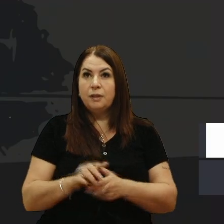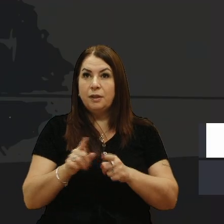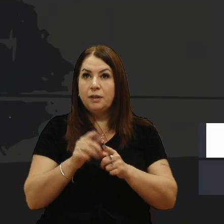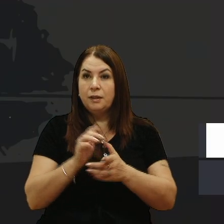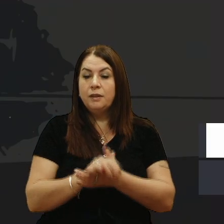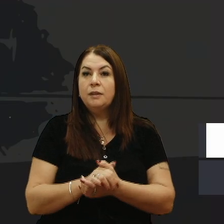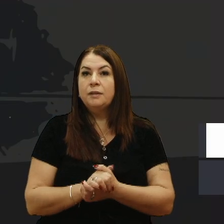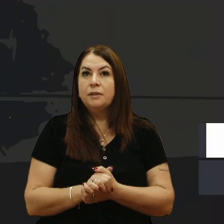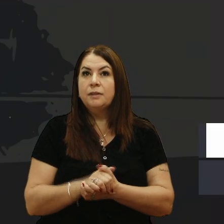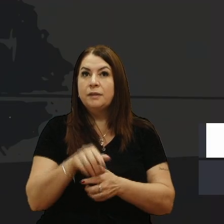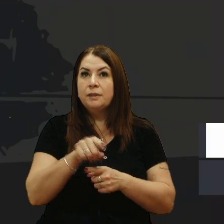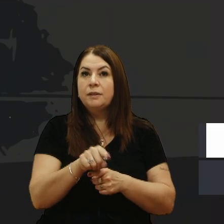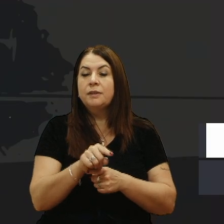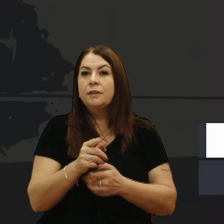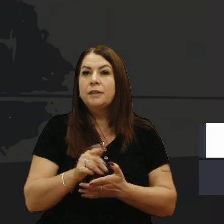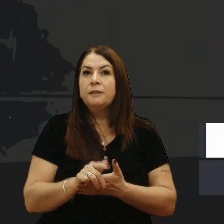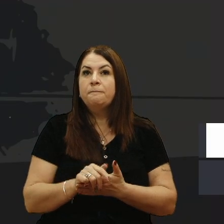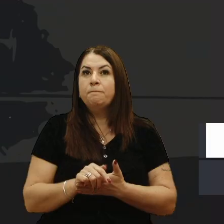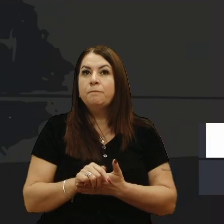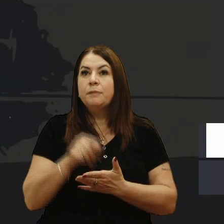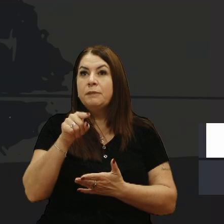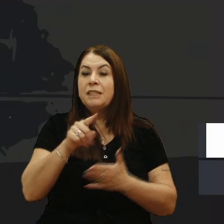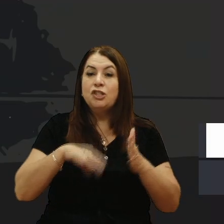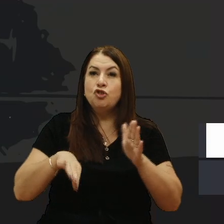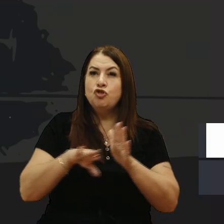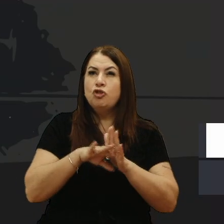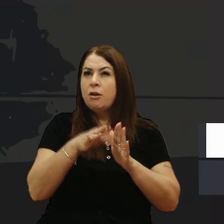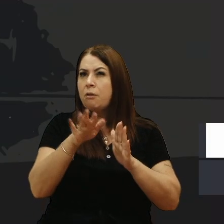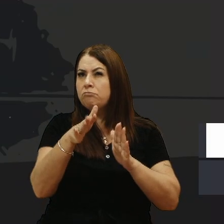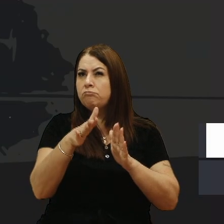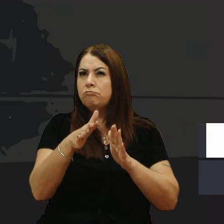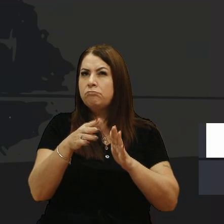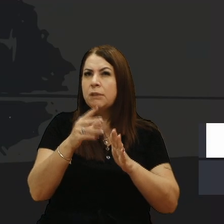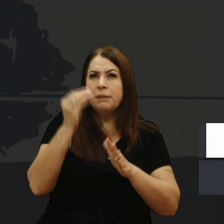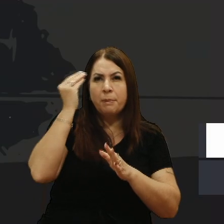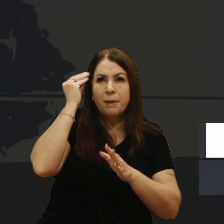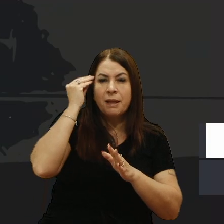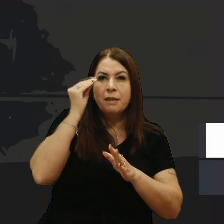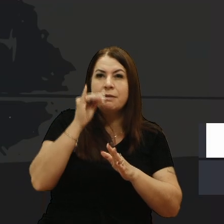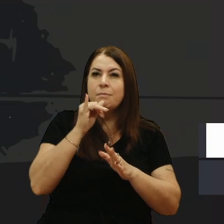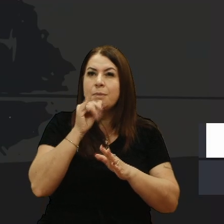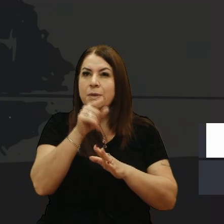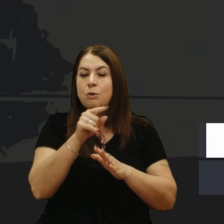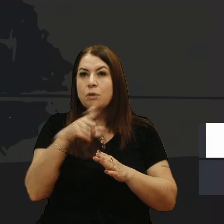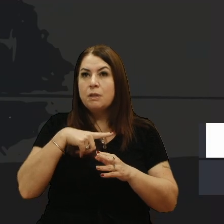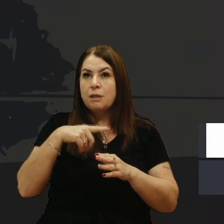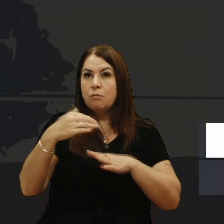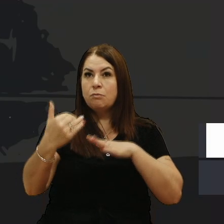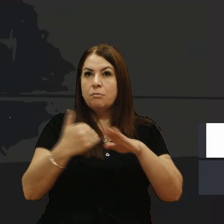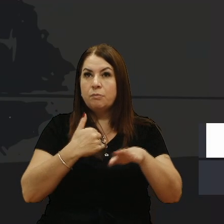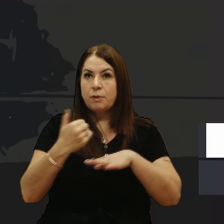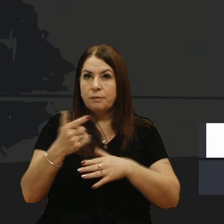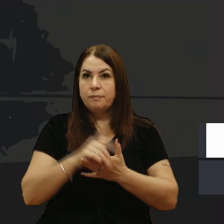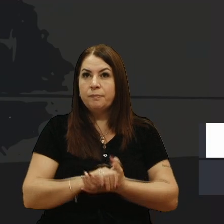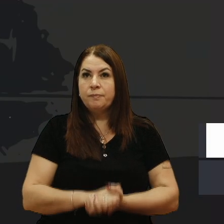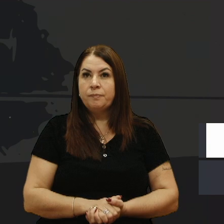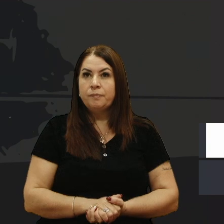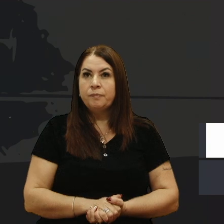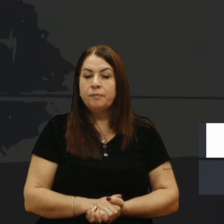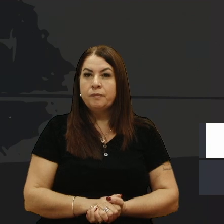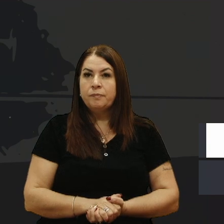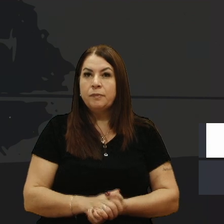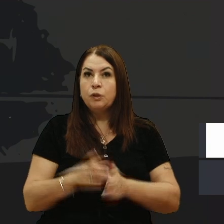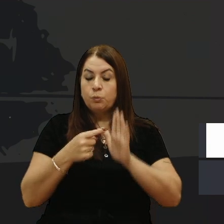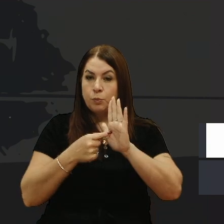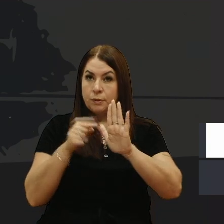de 2,5% ao ano, que se chega aí a essa simulação de tráfego que está se passando hoje. Então, como está sendo